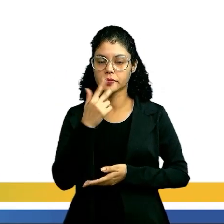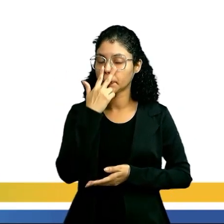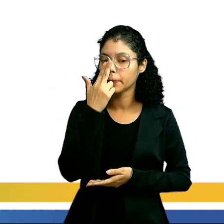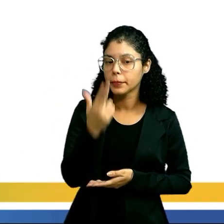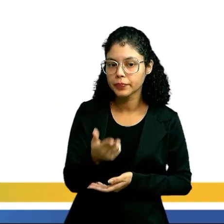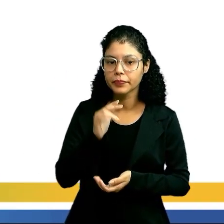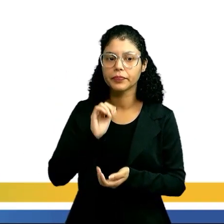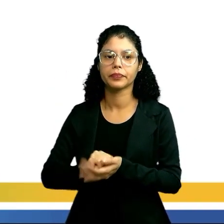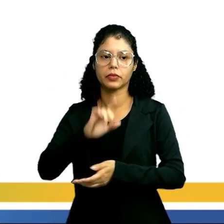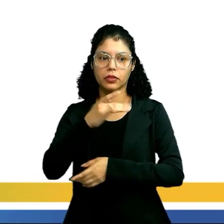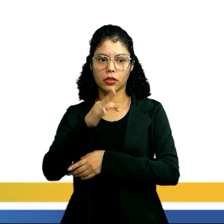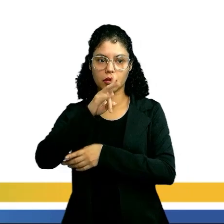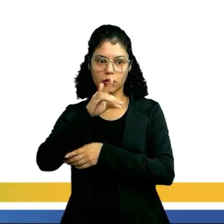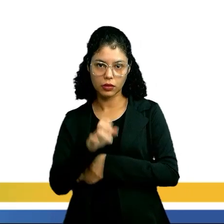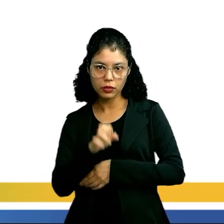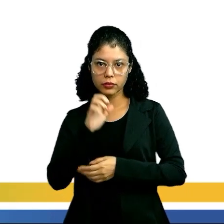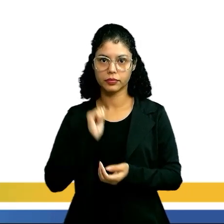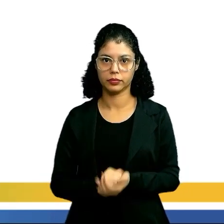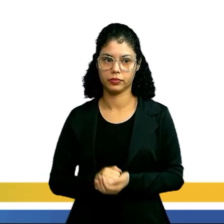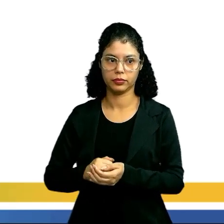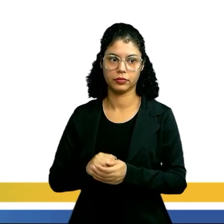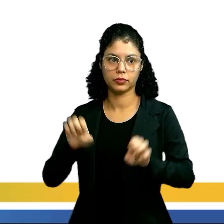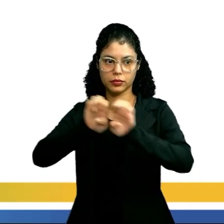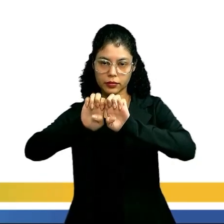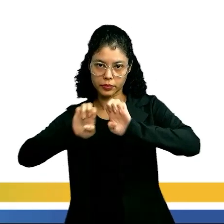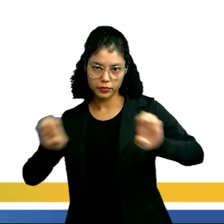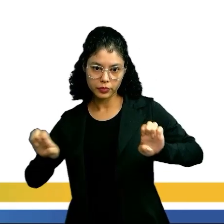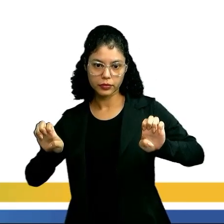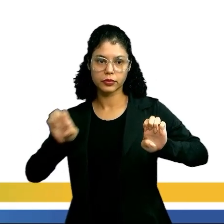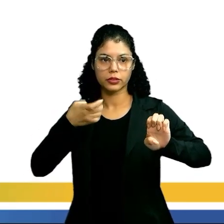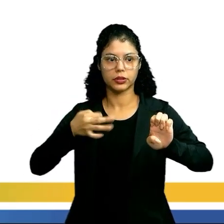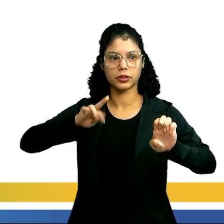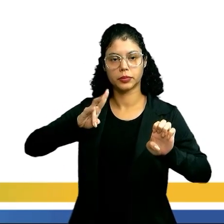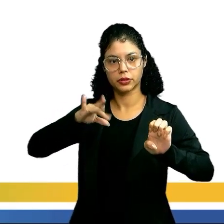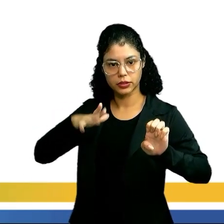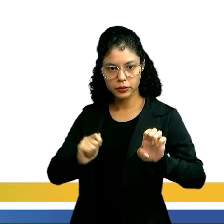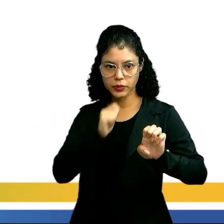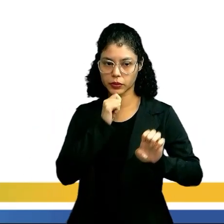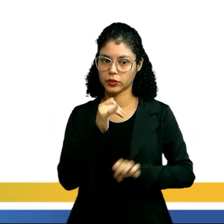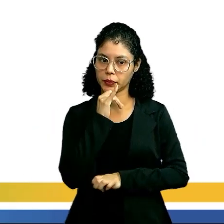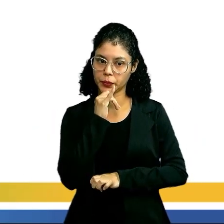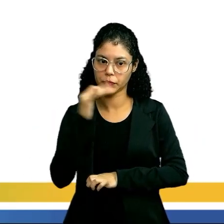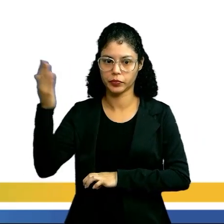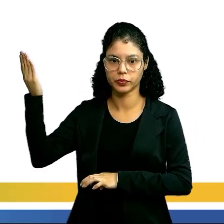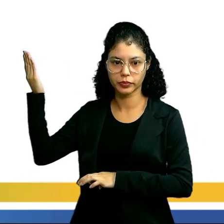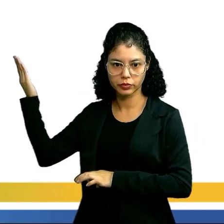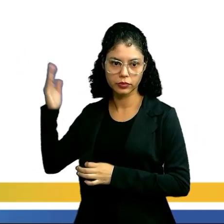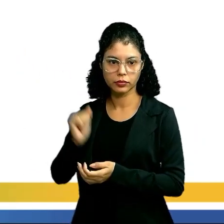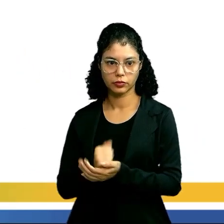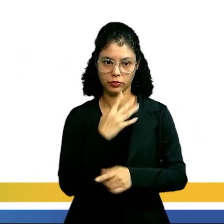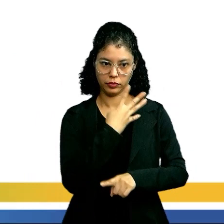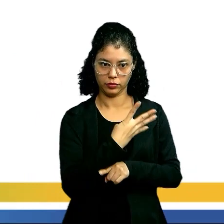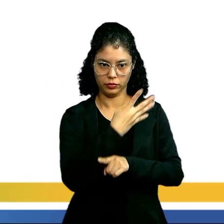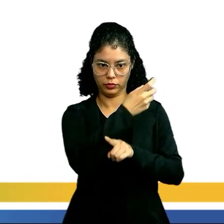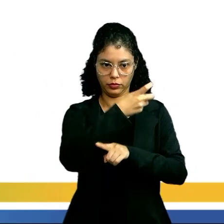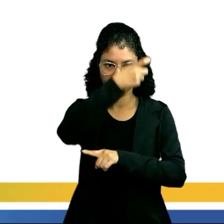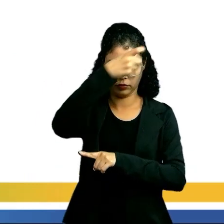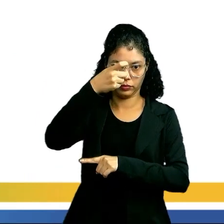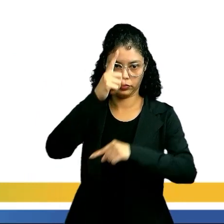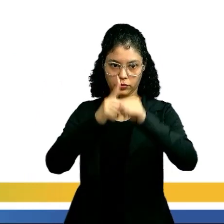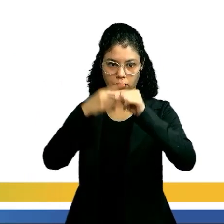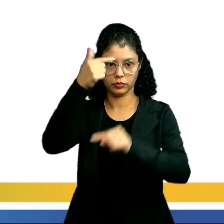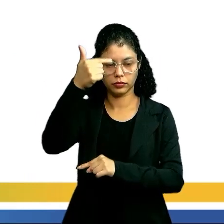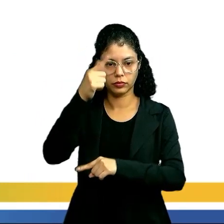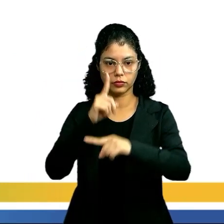aparecer no expoente, por isso que o nome é equação exponencial. Olha esse exemplo aqui, ó. 4 elevado a x